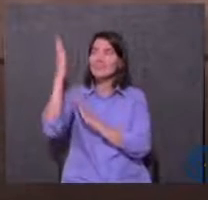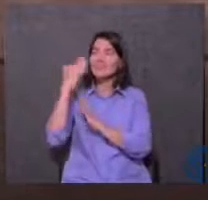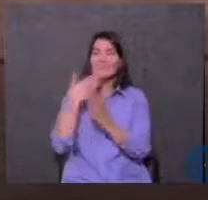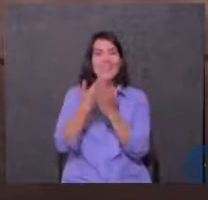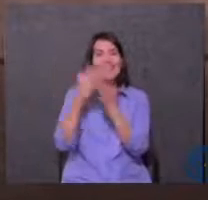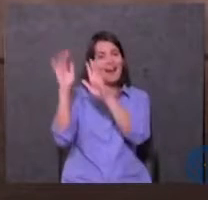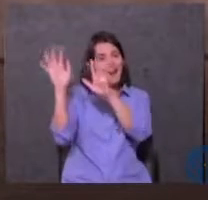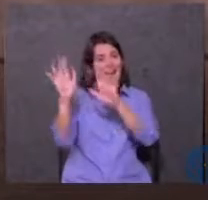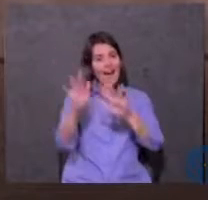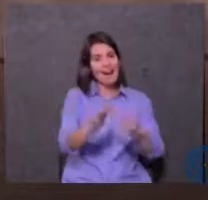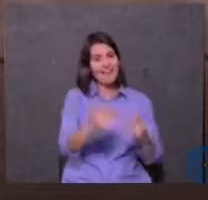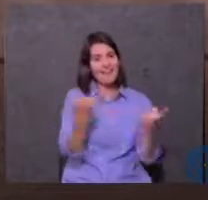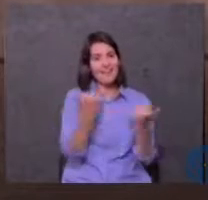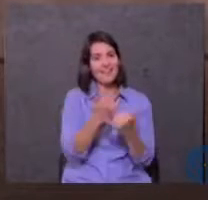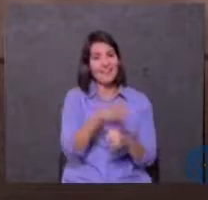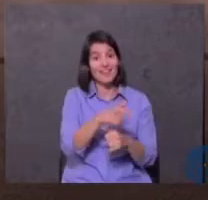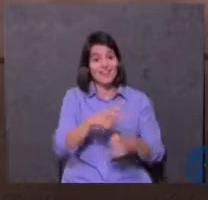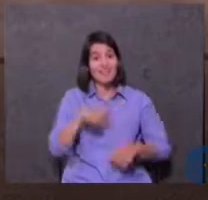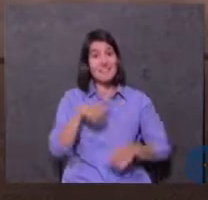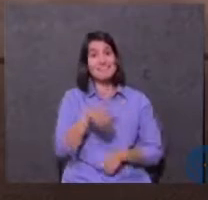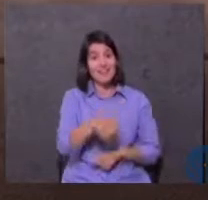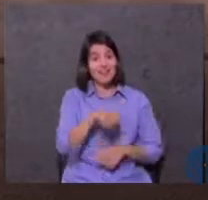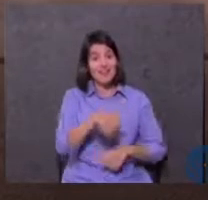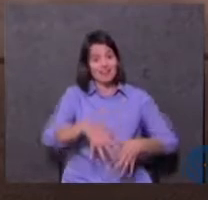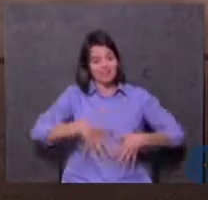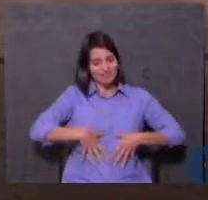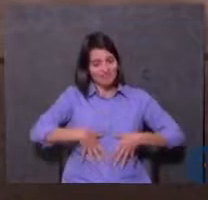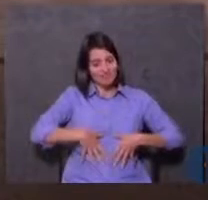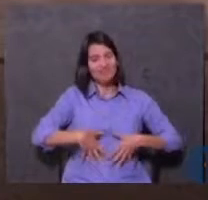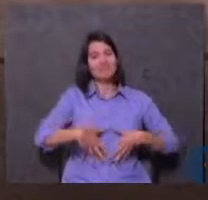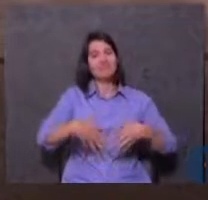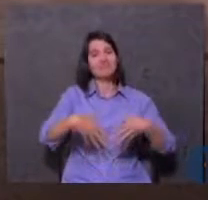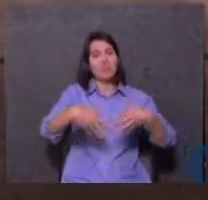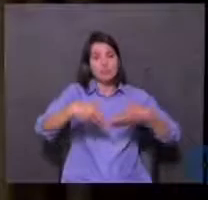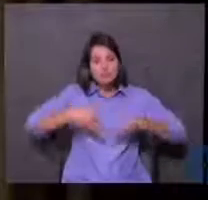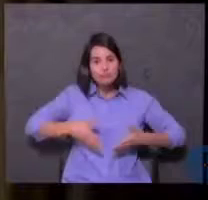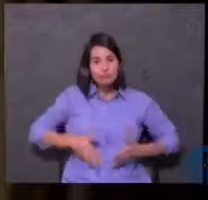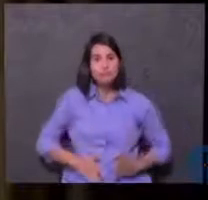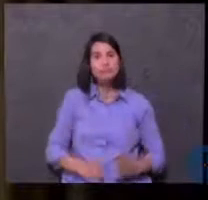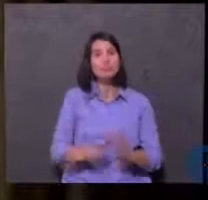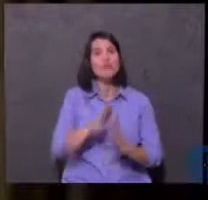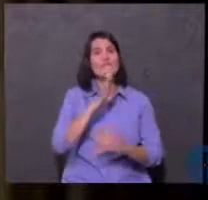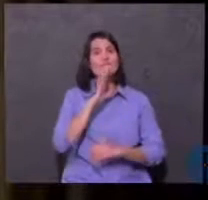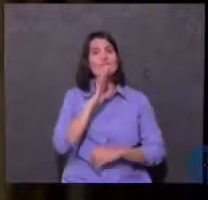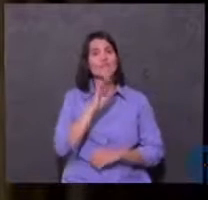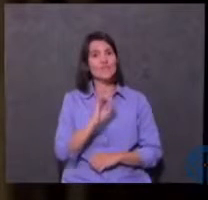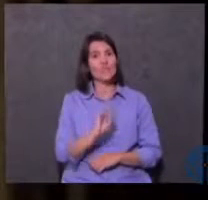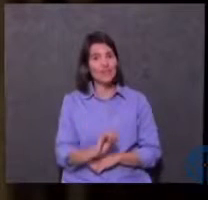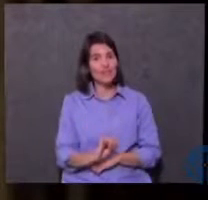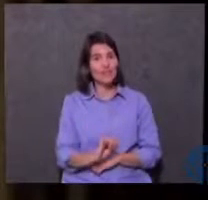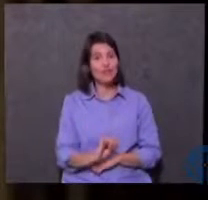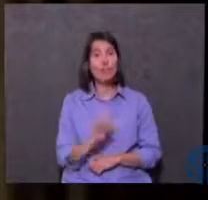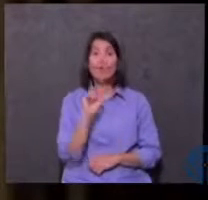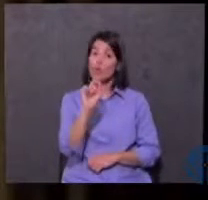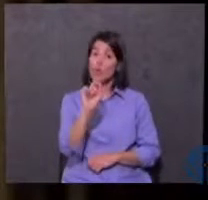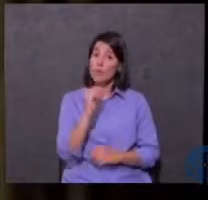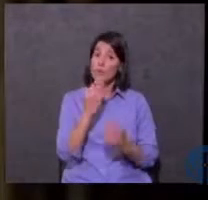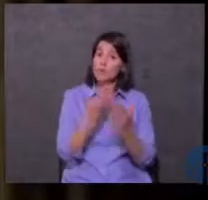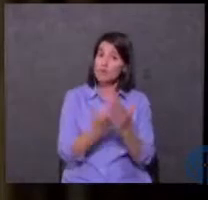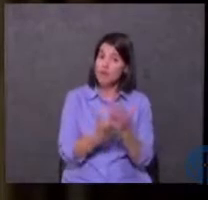Hás de conceber no teu seio e dar à luz um filho, ao qual porás o nome de